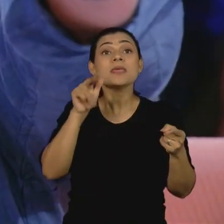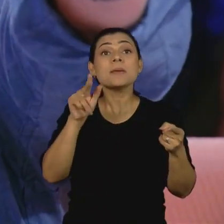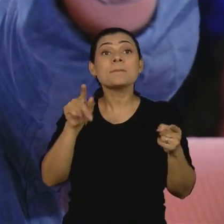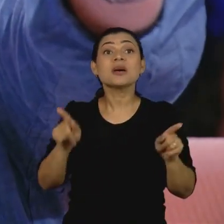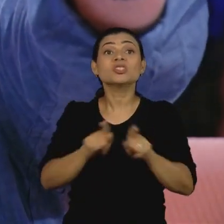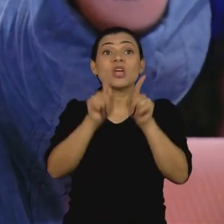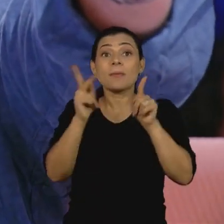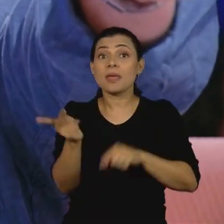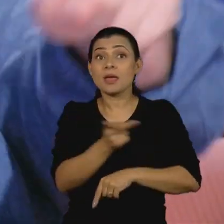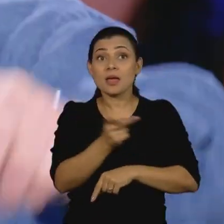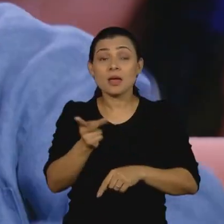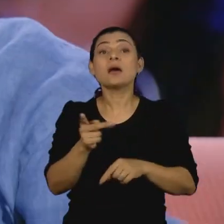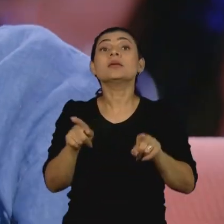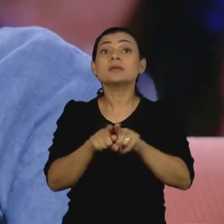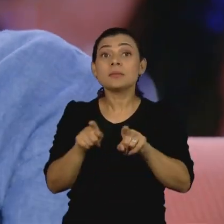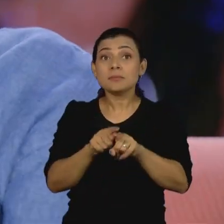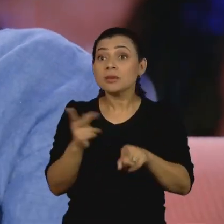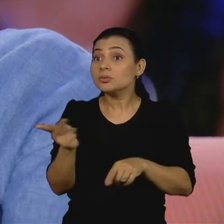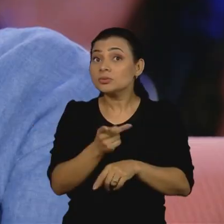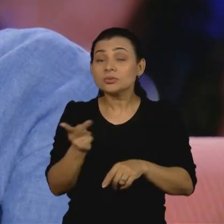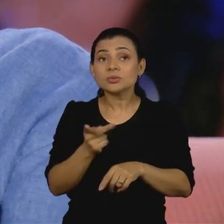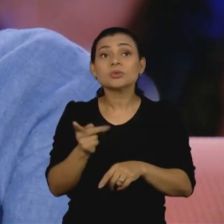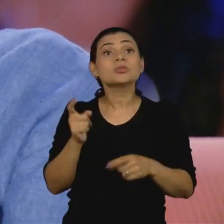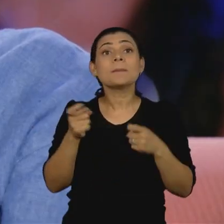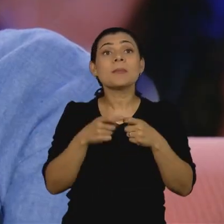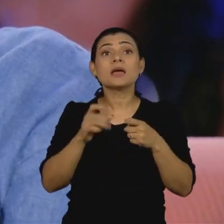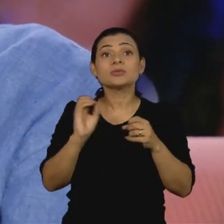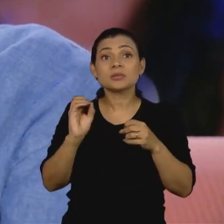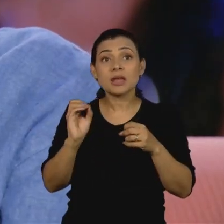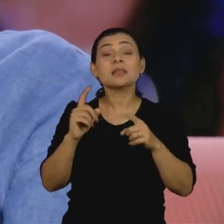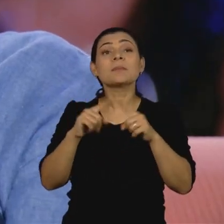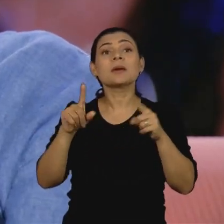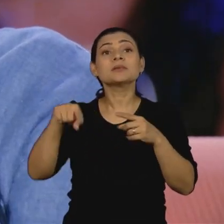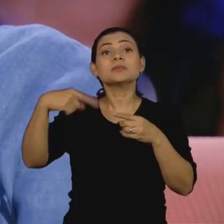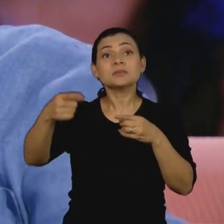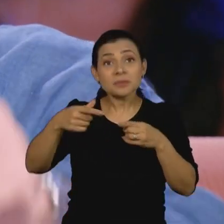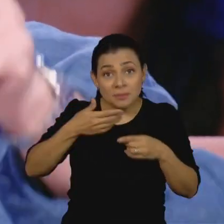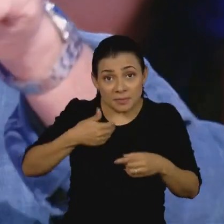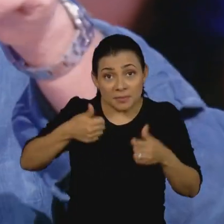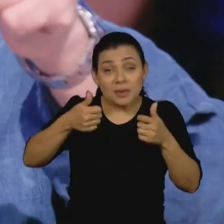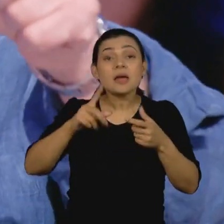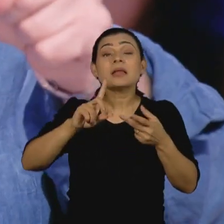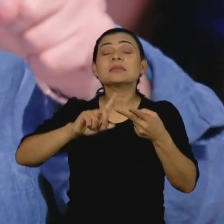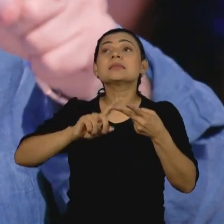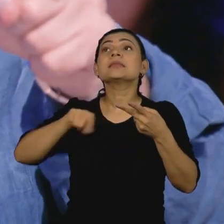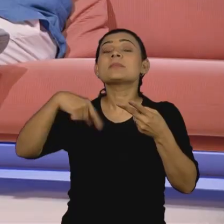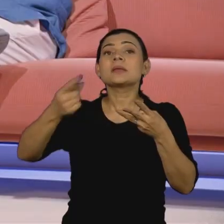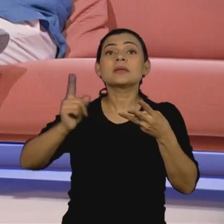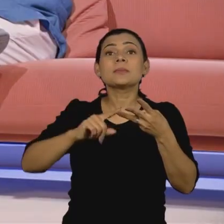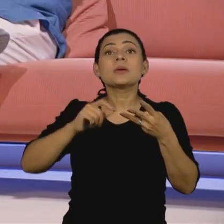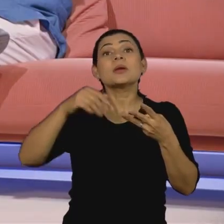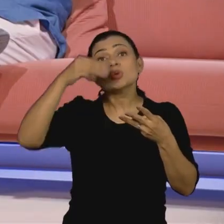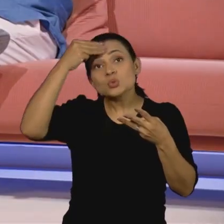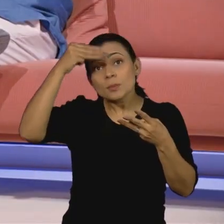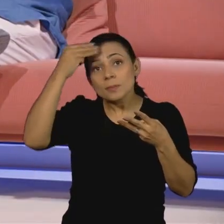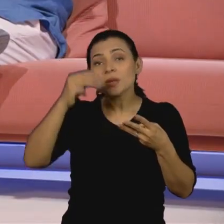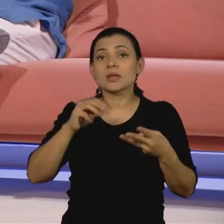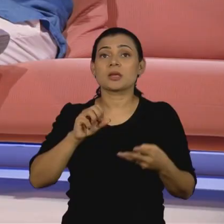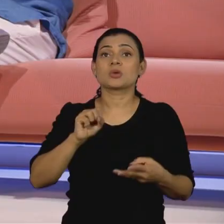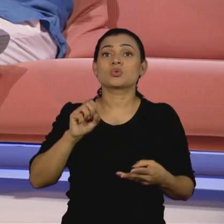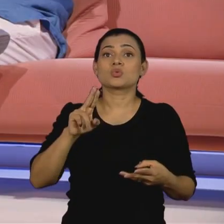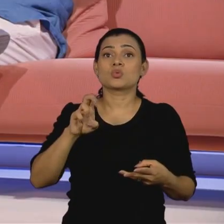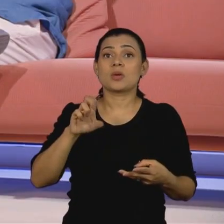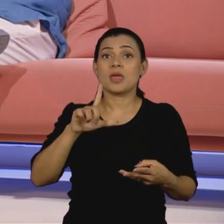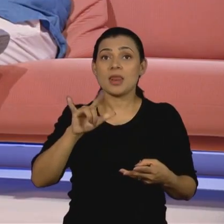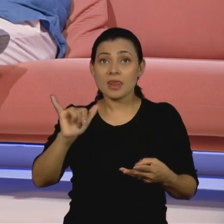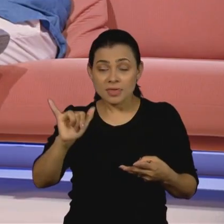da outra, que apareceu depois. Que falou que você não foi médico, mas foi melhor. Exatamente. E apareceu minha sobrinha Sueli, falando ao lado da